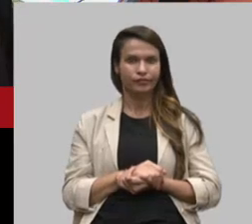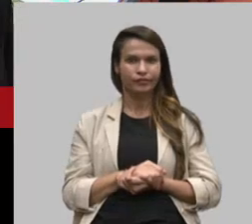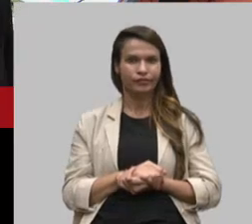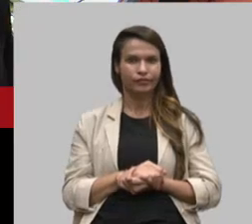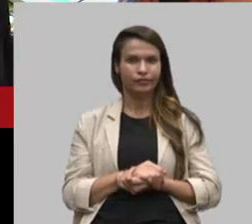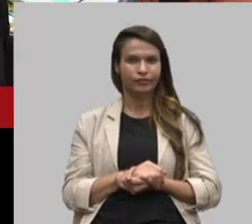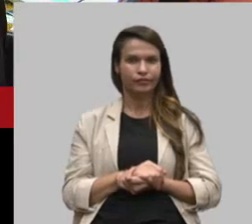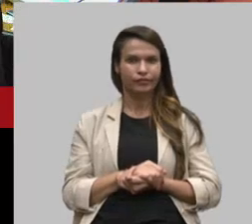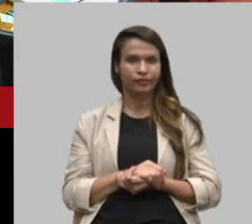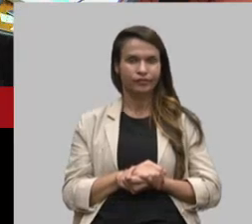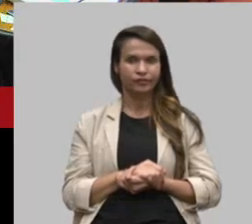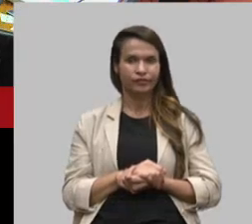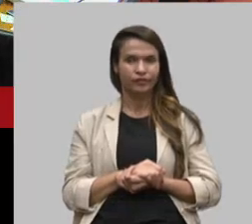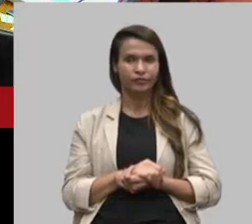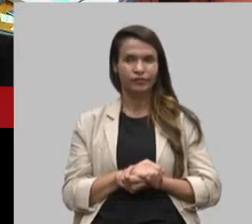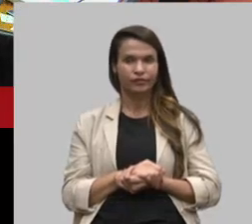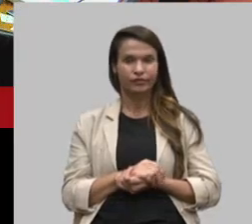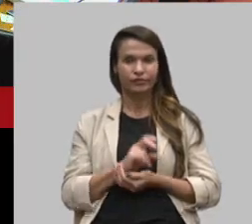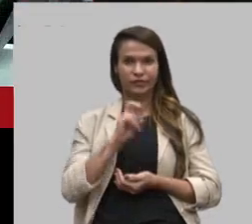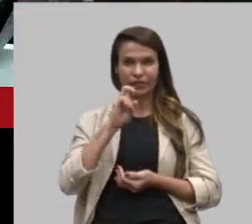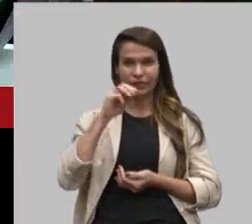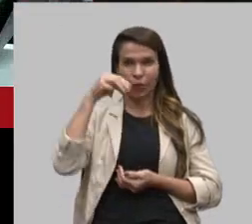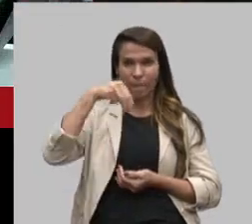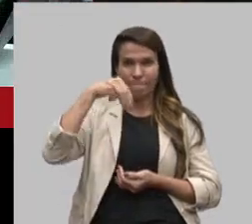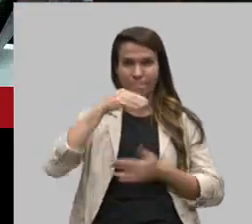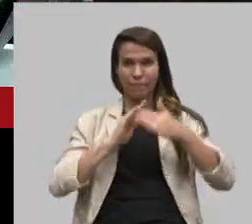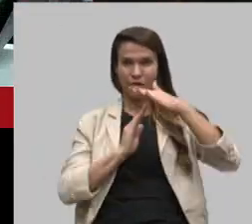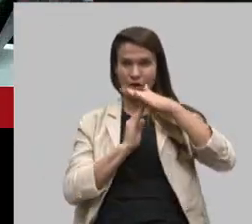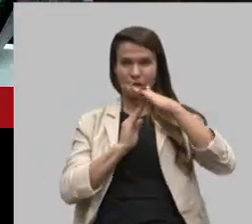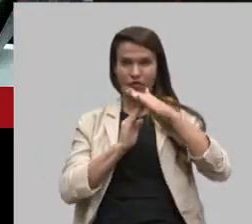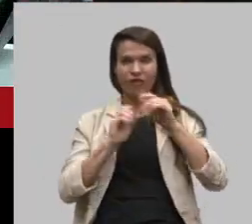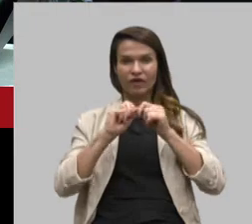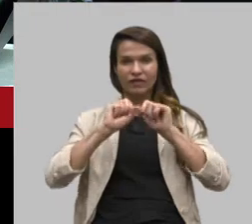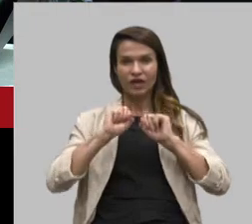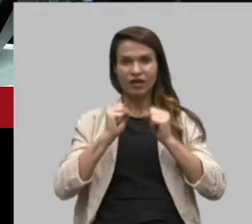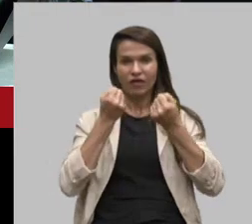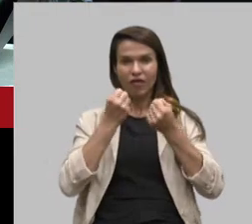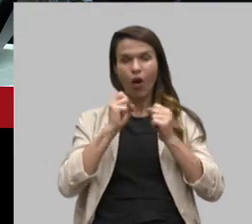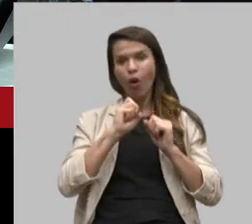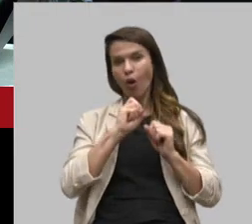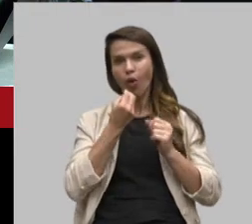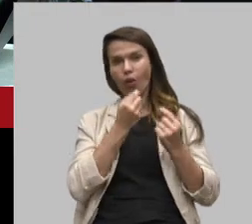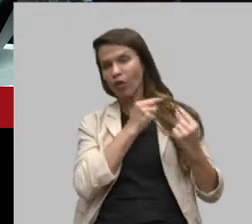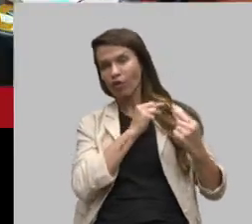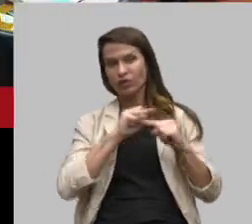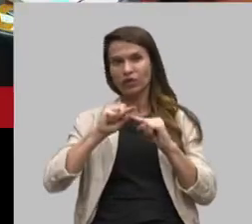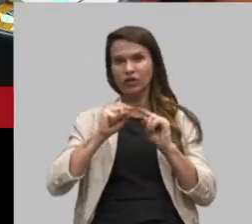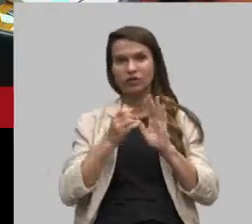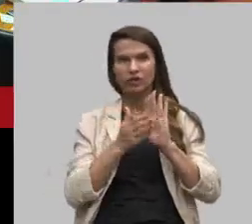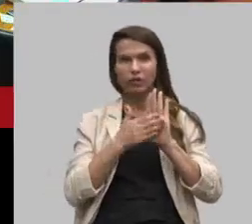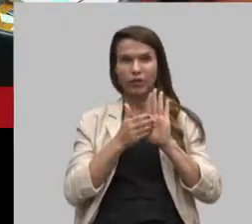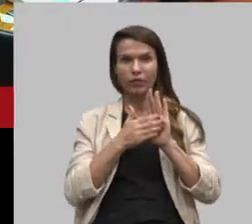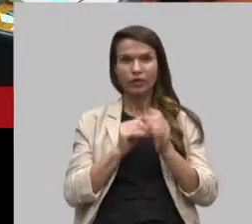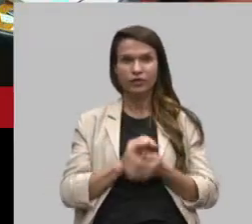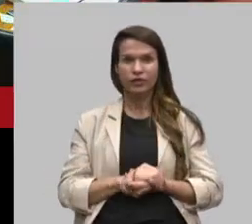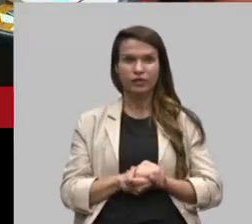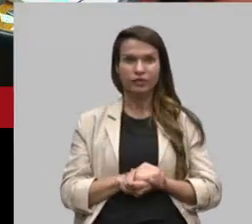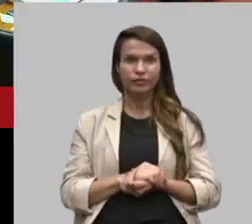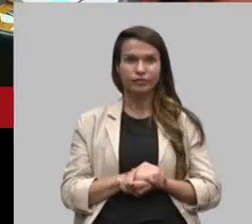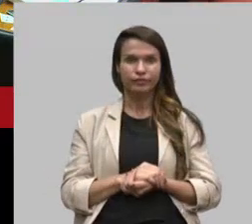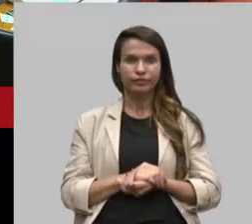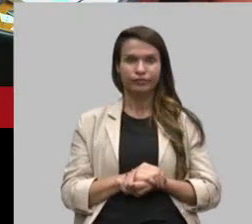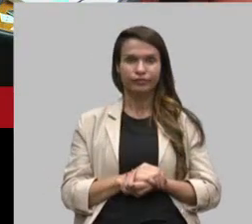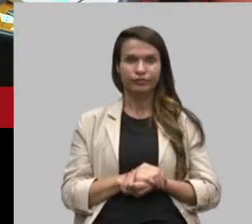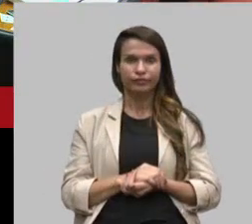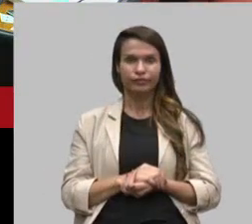projeto 5 minutos agora para fazer a defesa ou a contradição da proposta